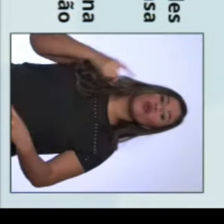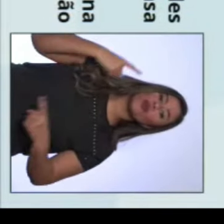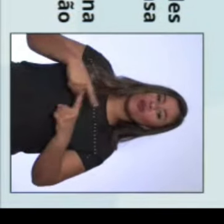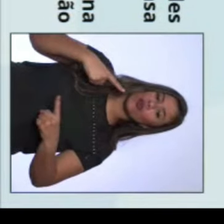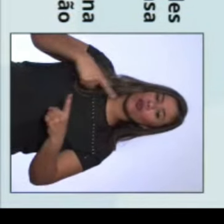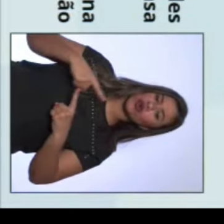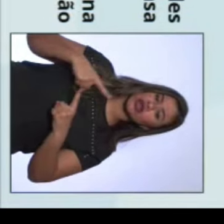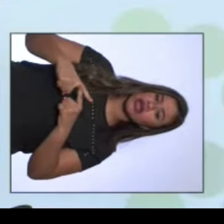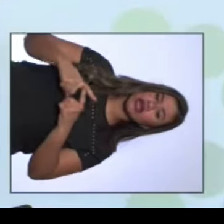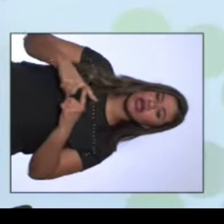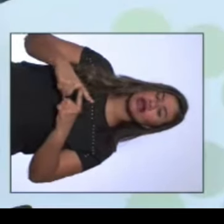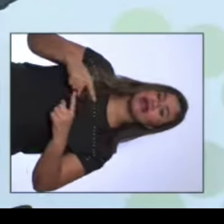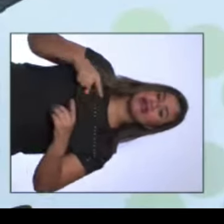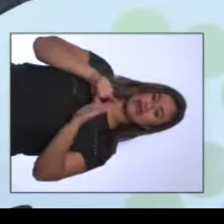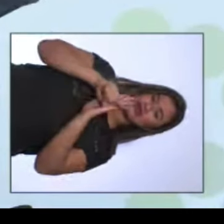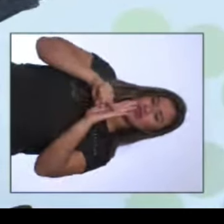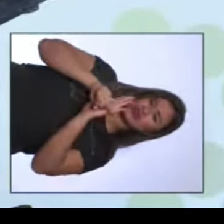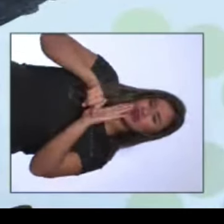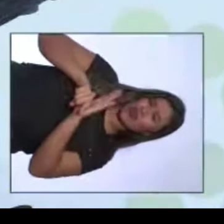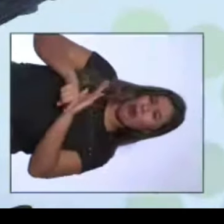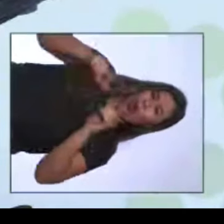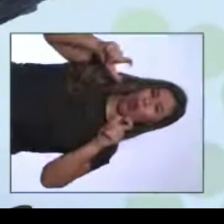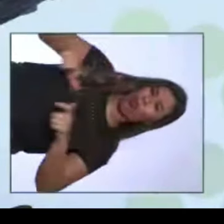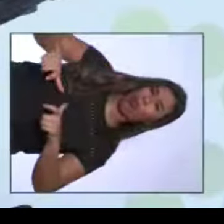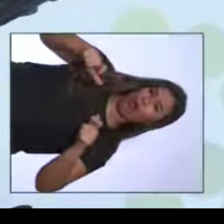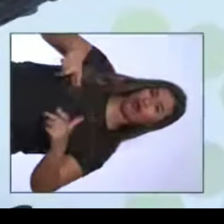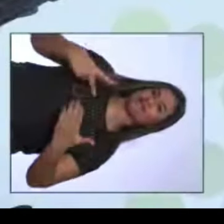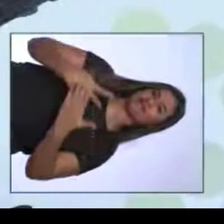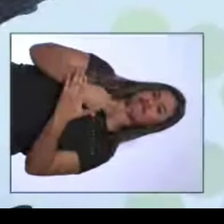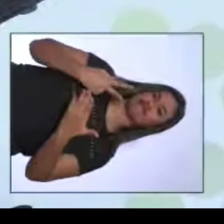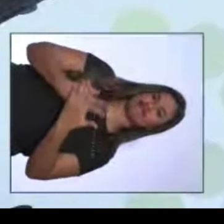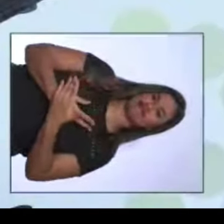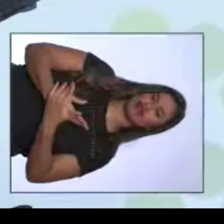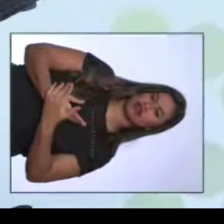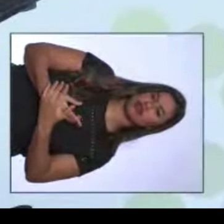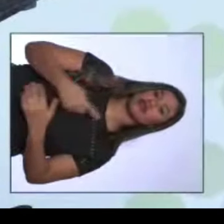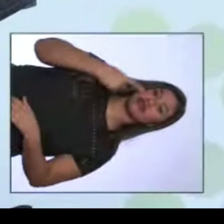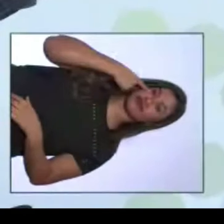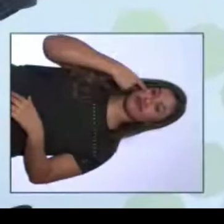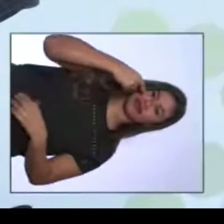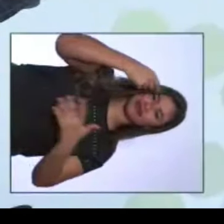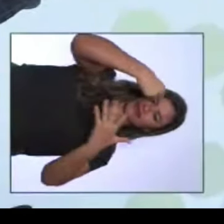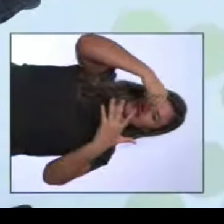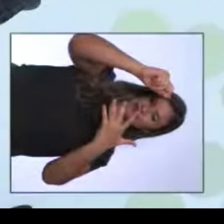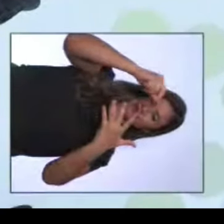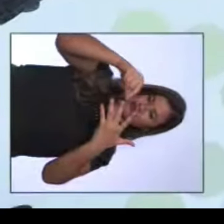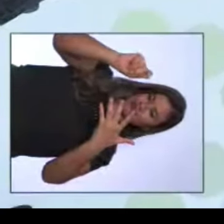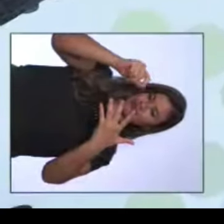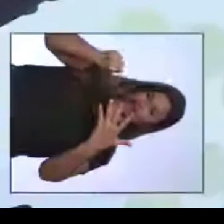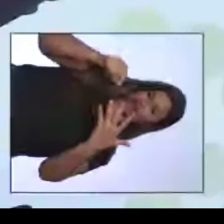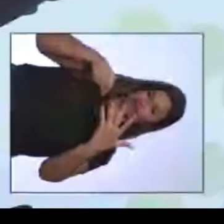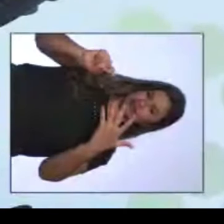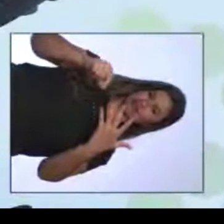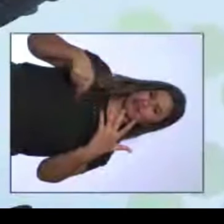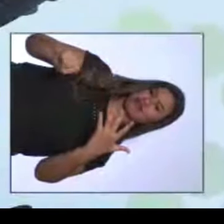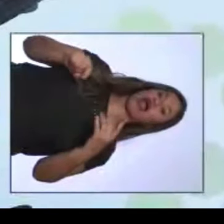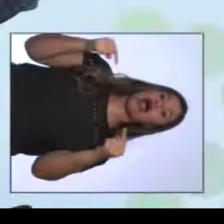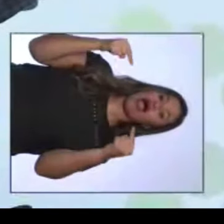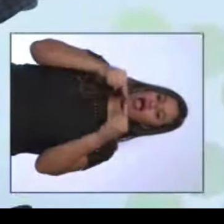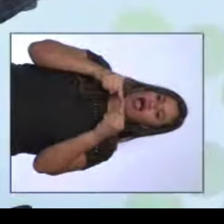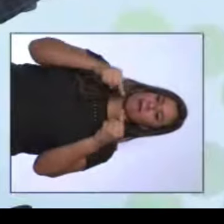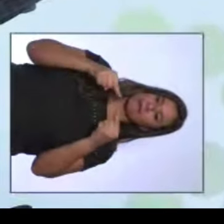da região. Ou seja, todos os pontos elencados como importantes e relevantes para uma notícia foram respondidos